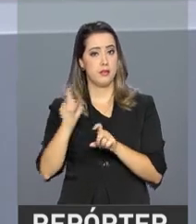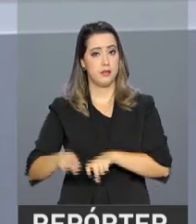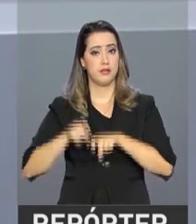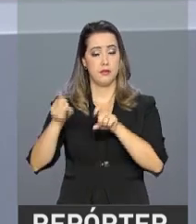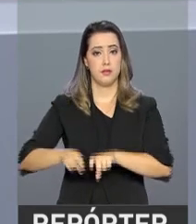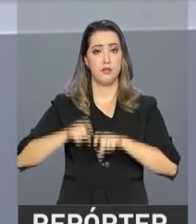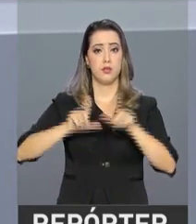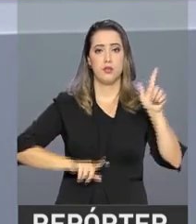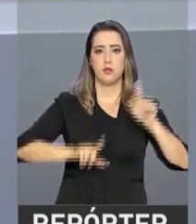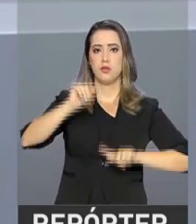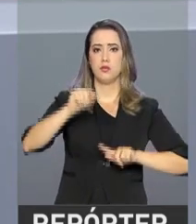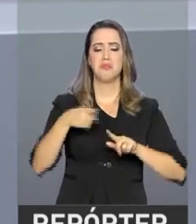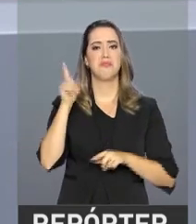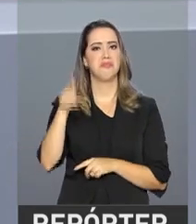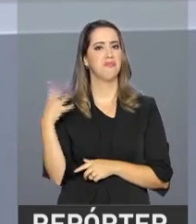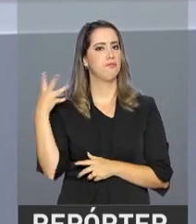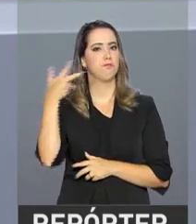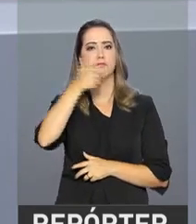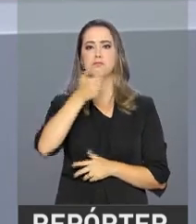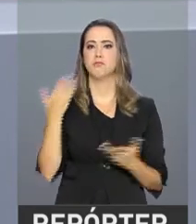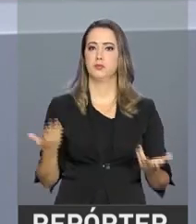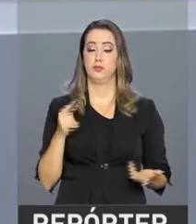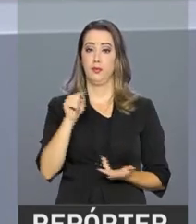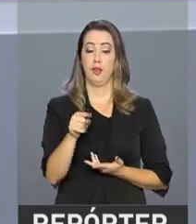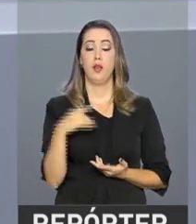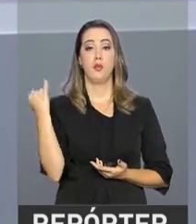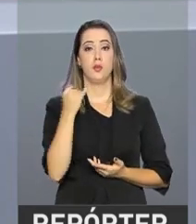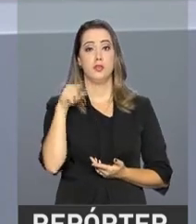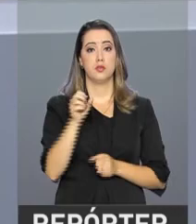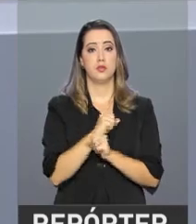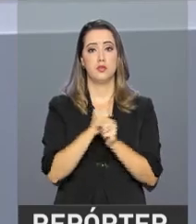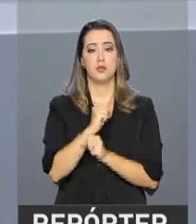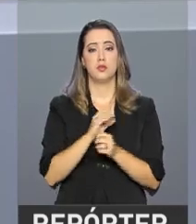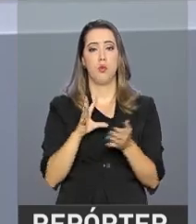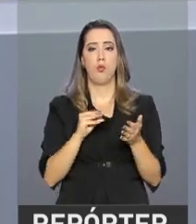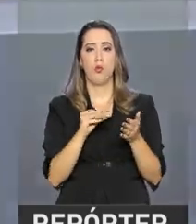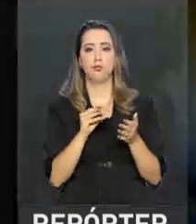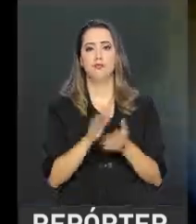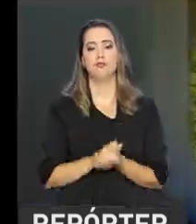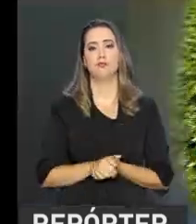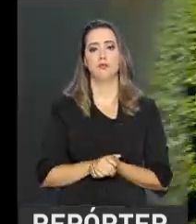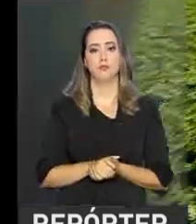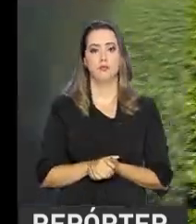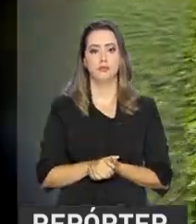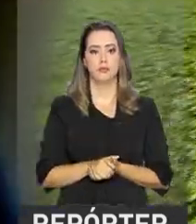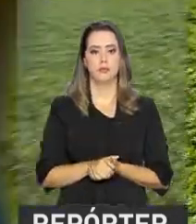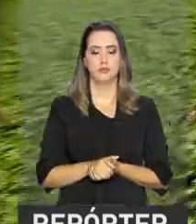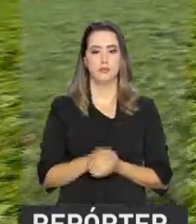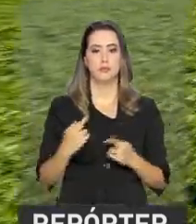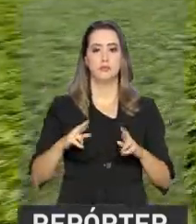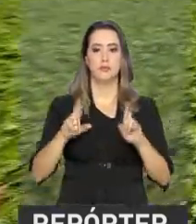safra foi recorde e considerada excepcional o destaque deste ano deve ser o algodão a